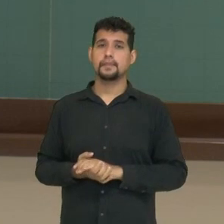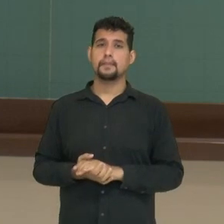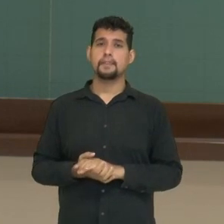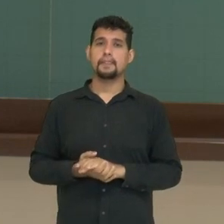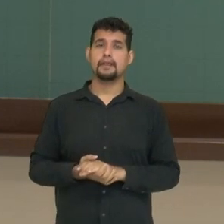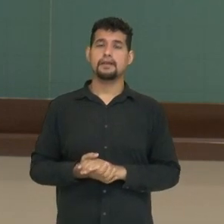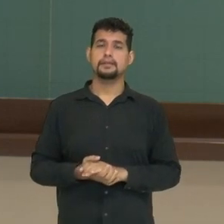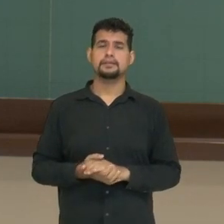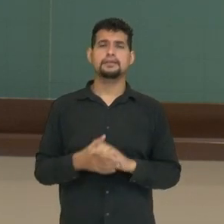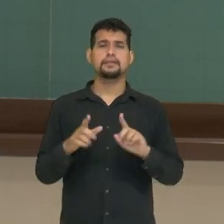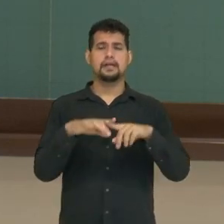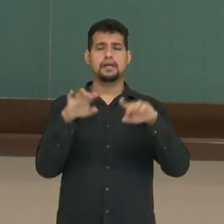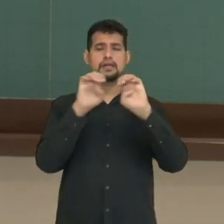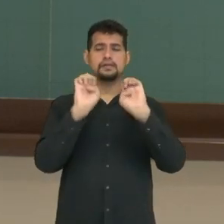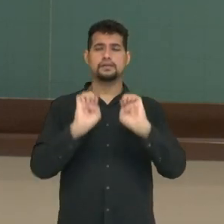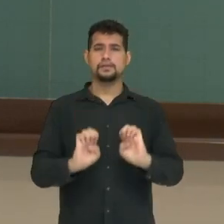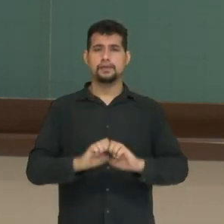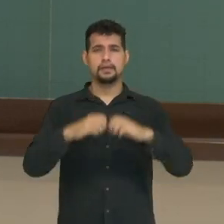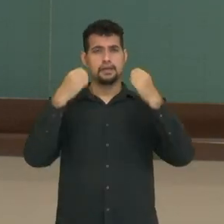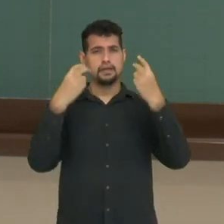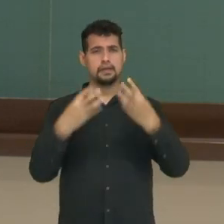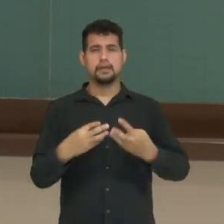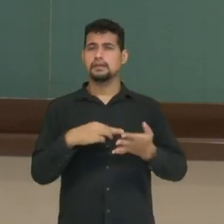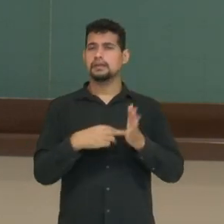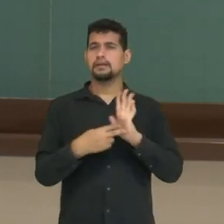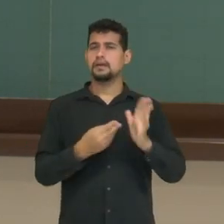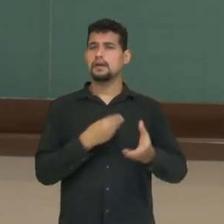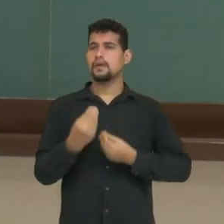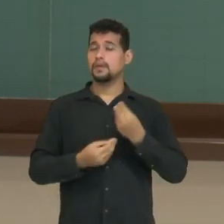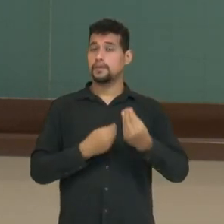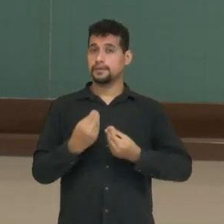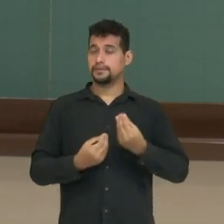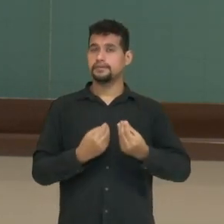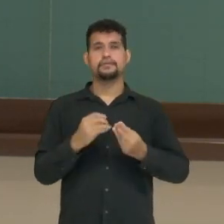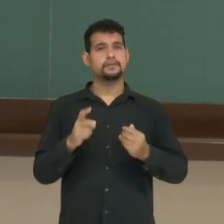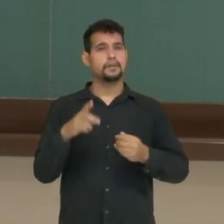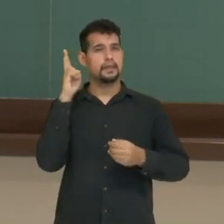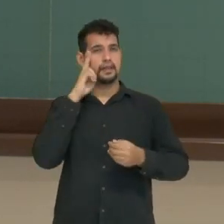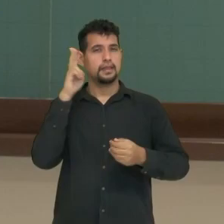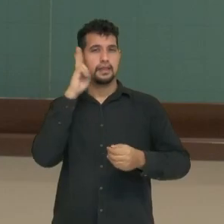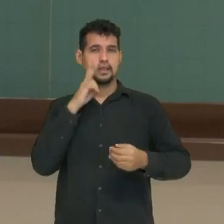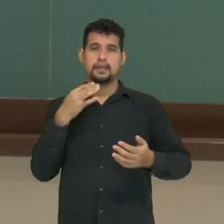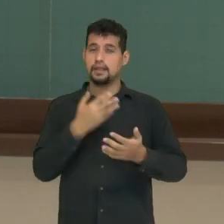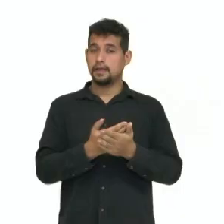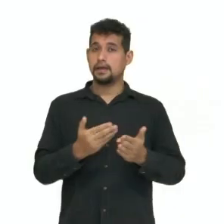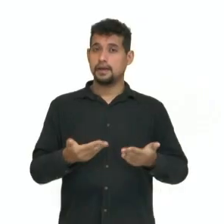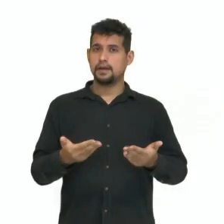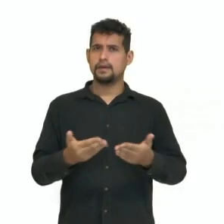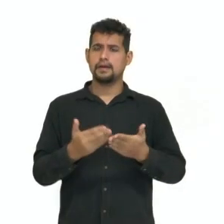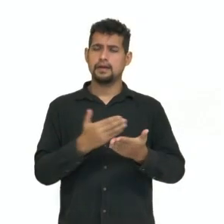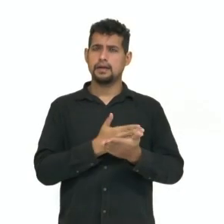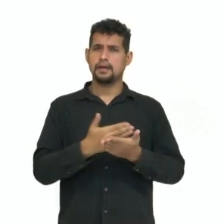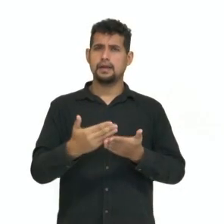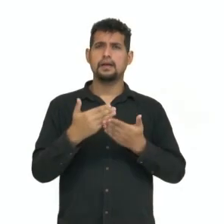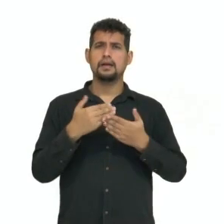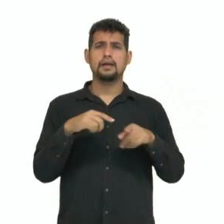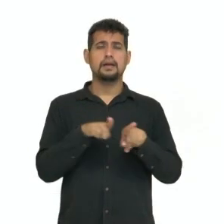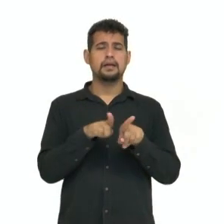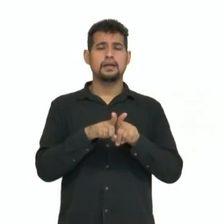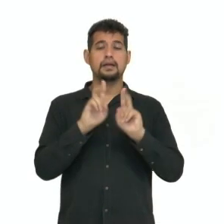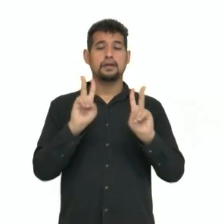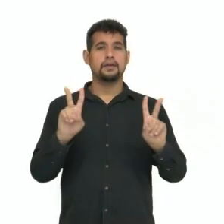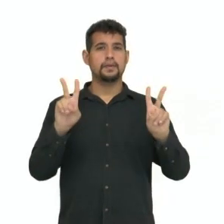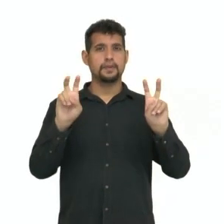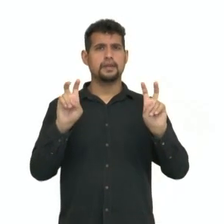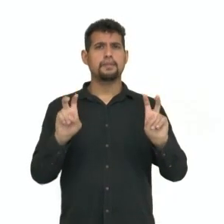A estrutura, por assim dizer, fica da seguinte maneira, vamos rememorar. Na introdução, o recorte do